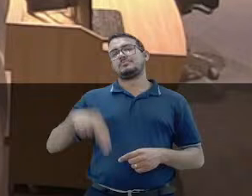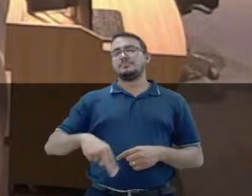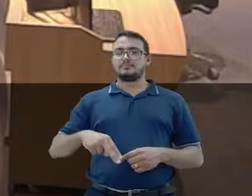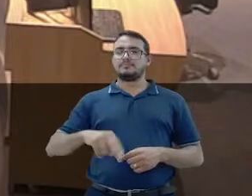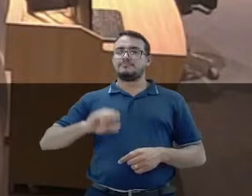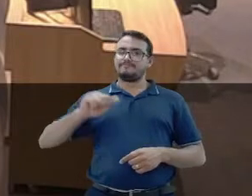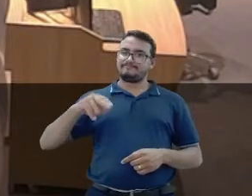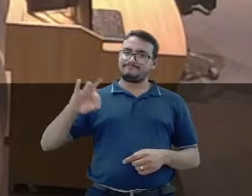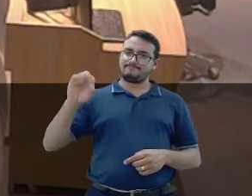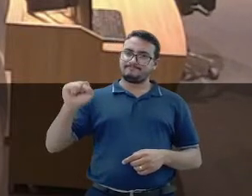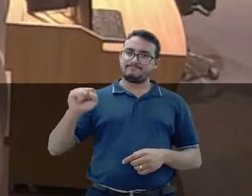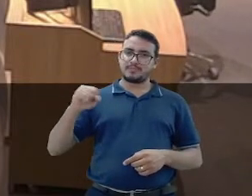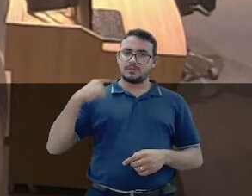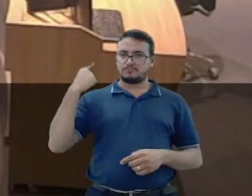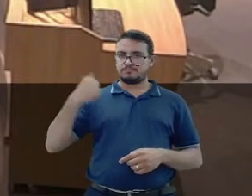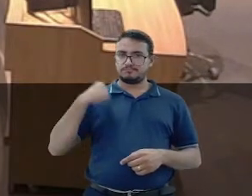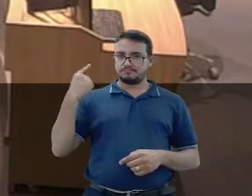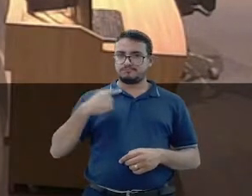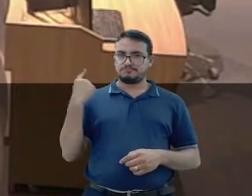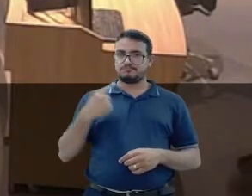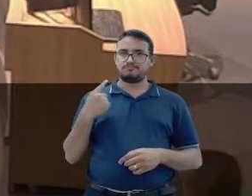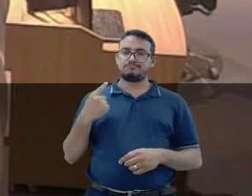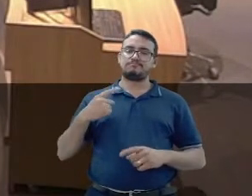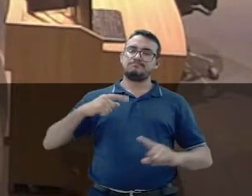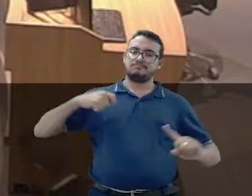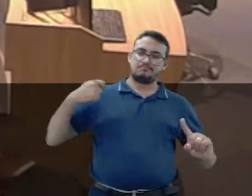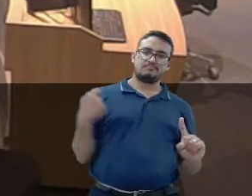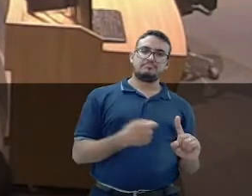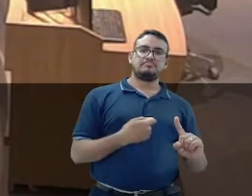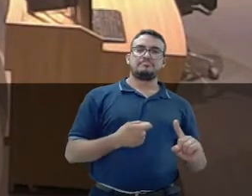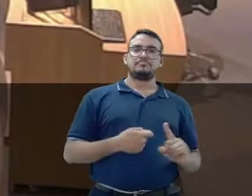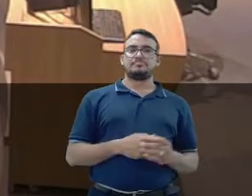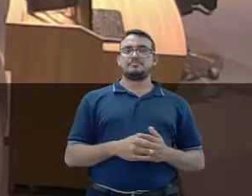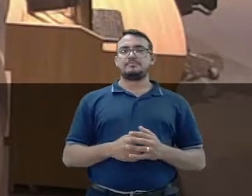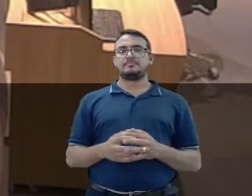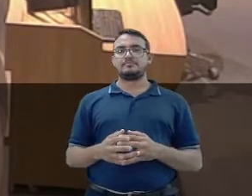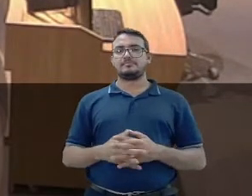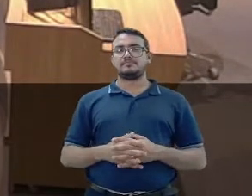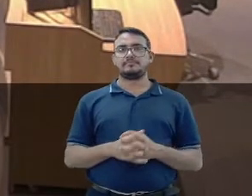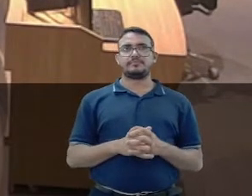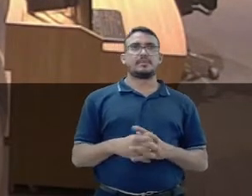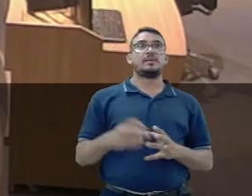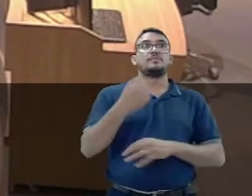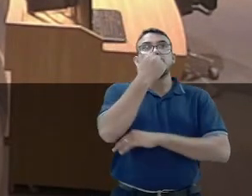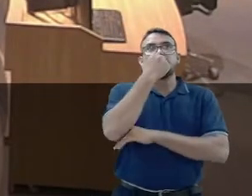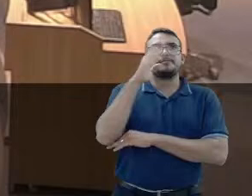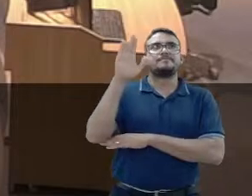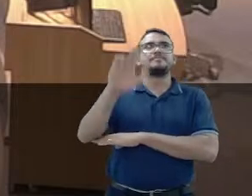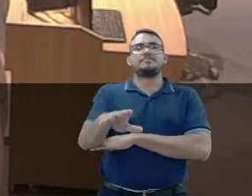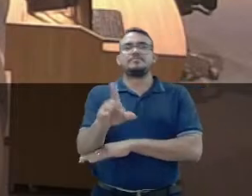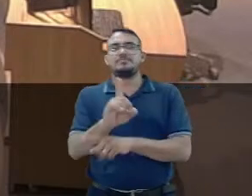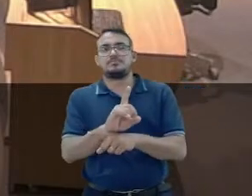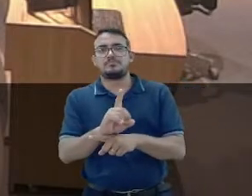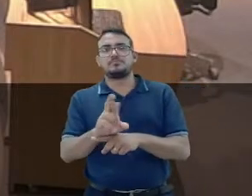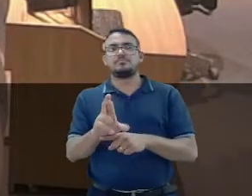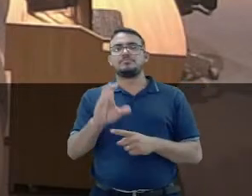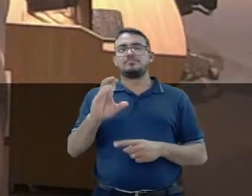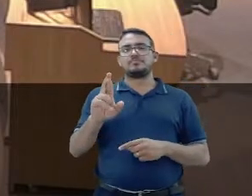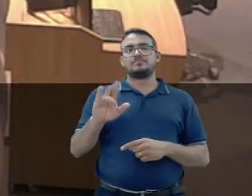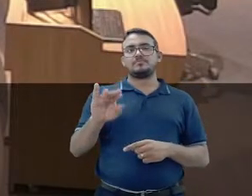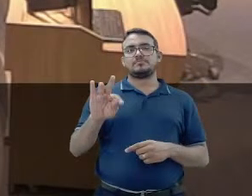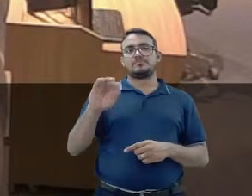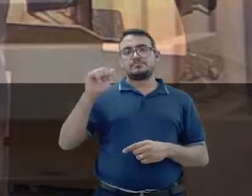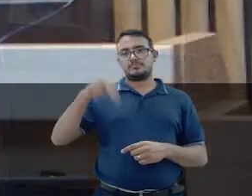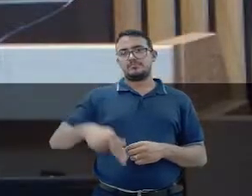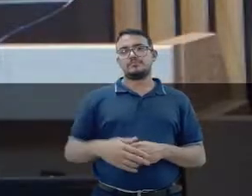Santos, advogado do recorrente e reclamante. Boa tarde, doutor Christian. Boa tarde, excelência.